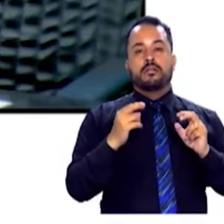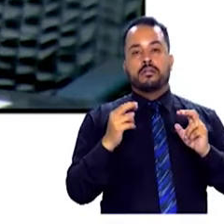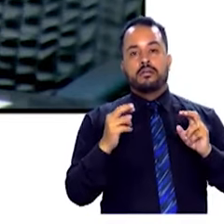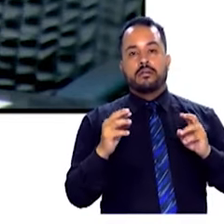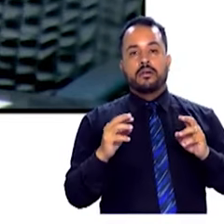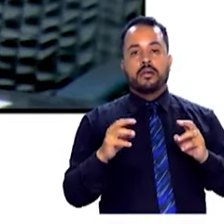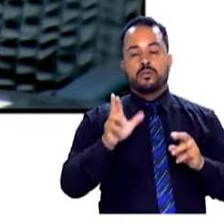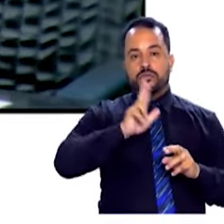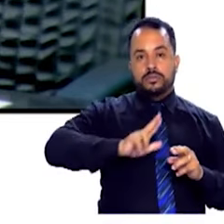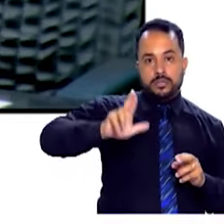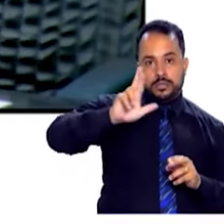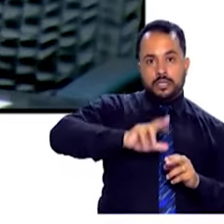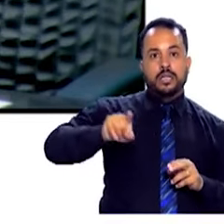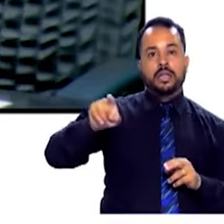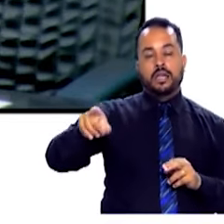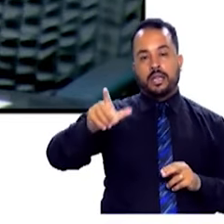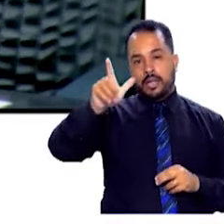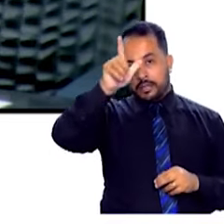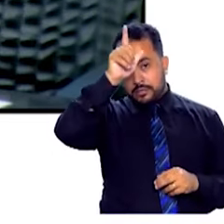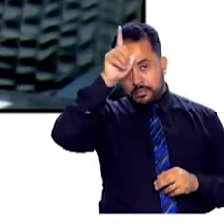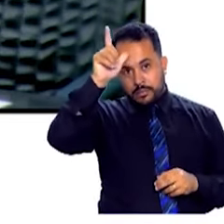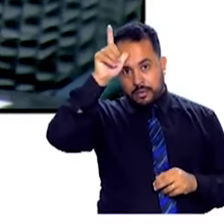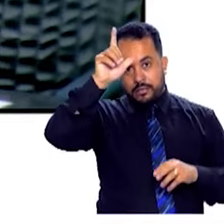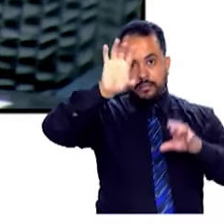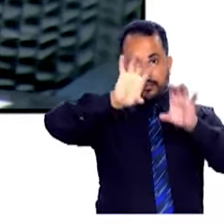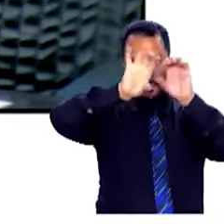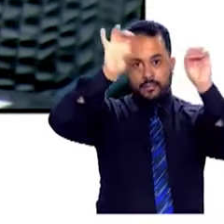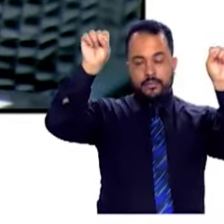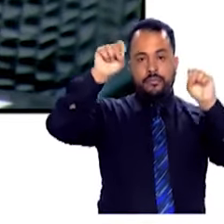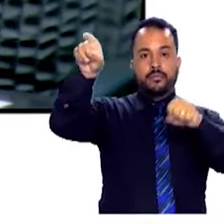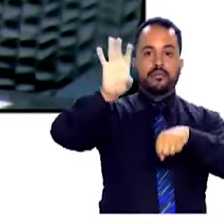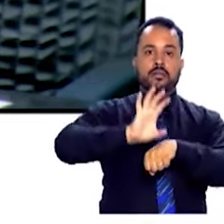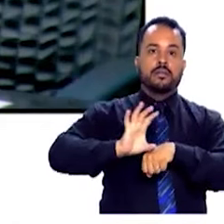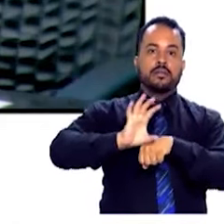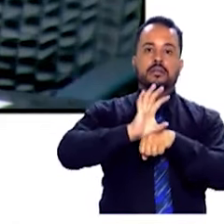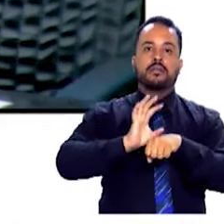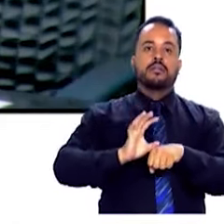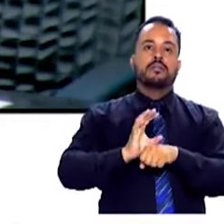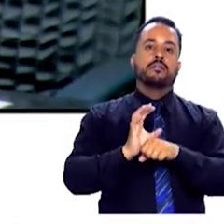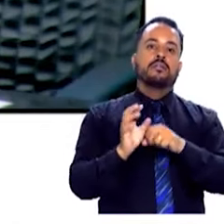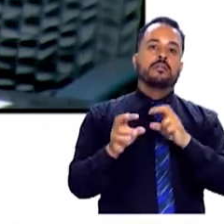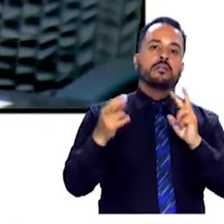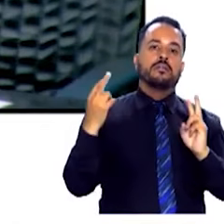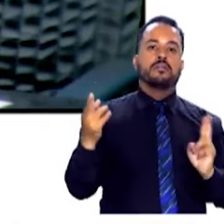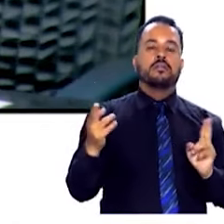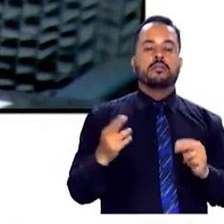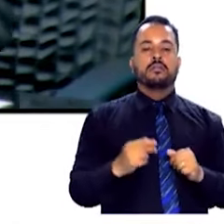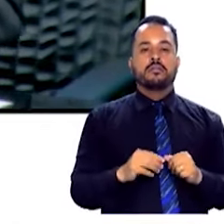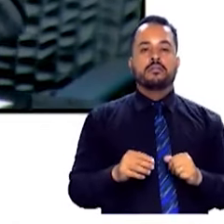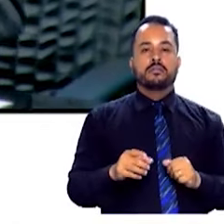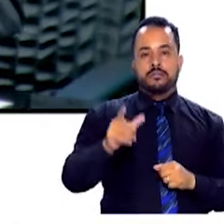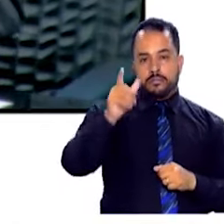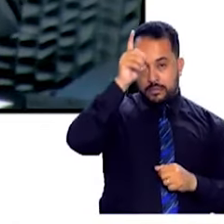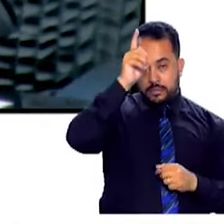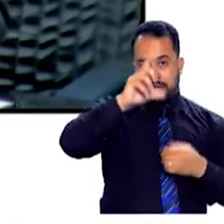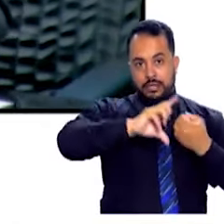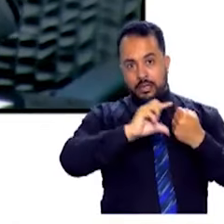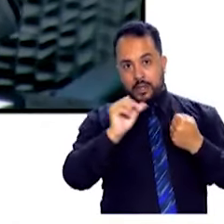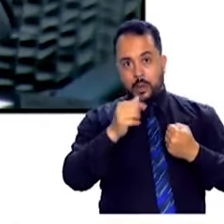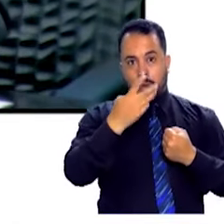é prevista na na lei orgânica do tribunal constitucional espanhol nos artigos 49